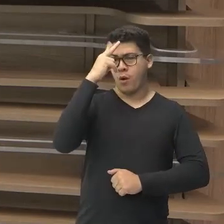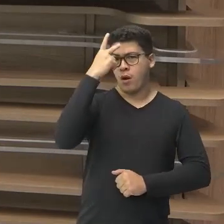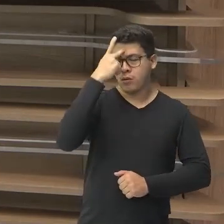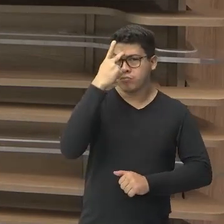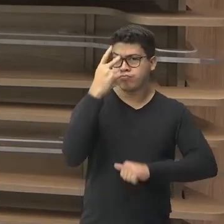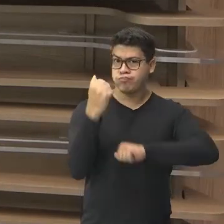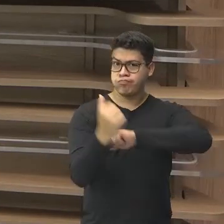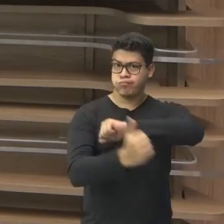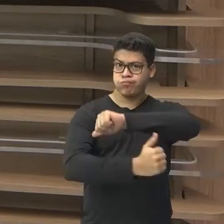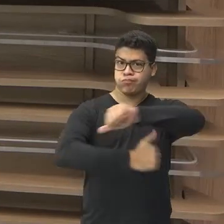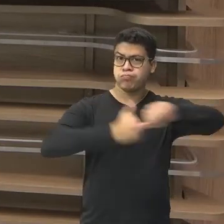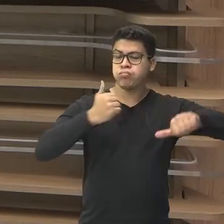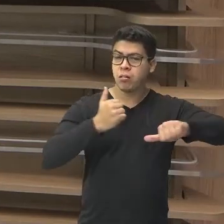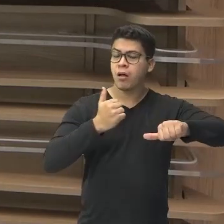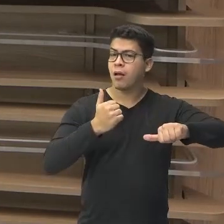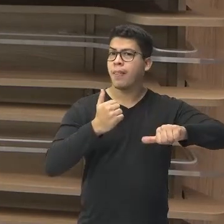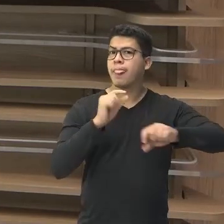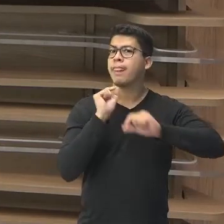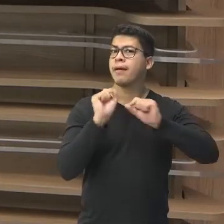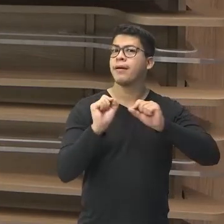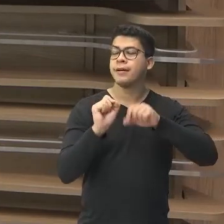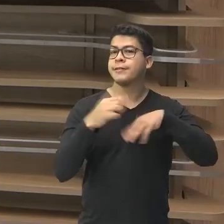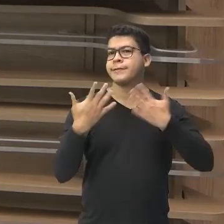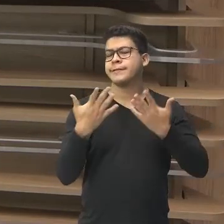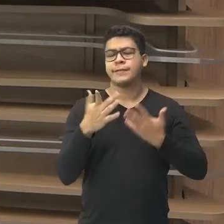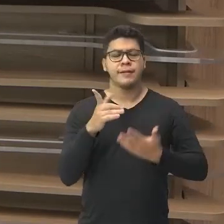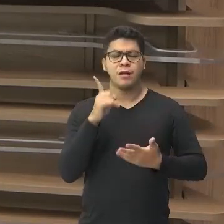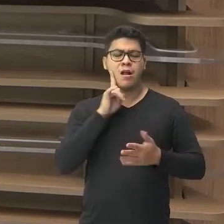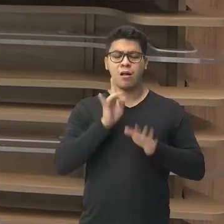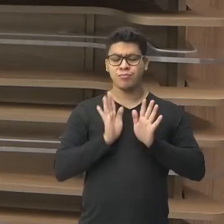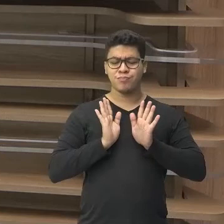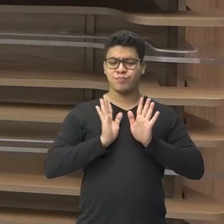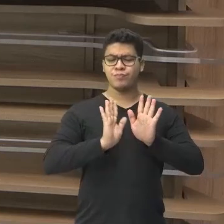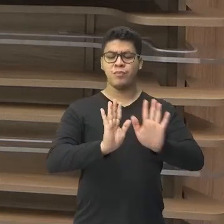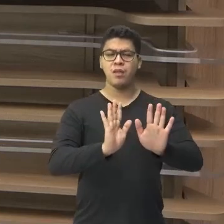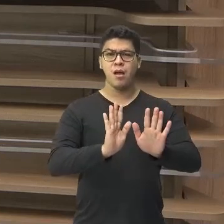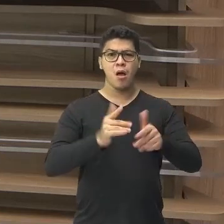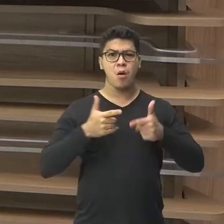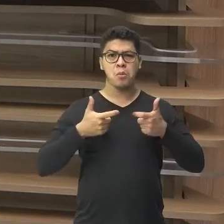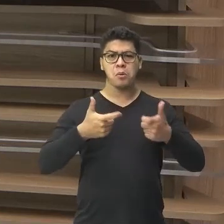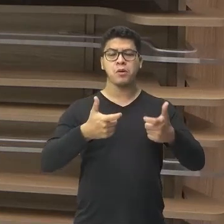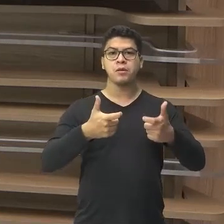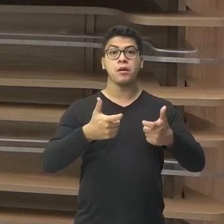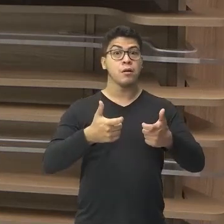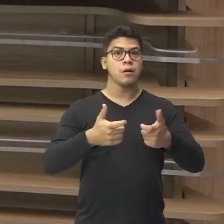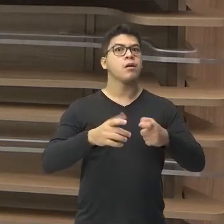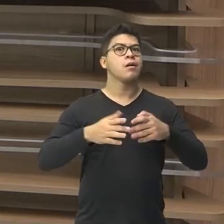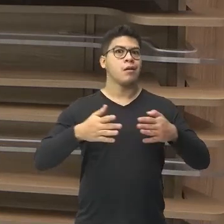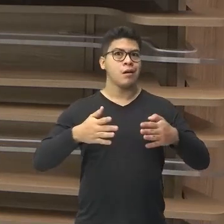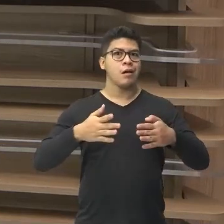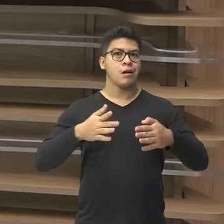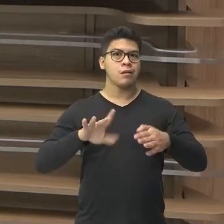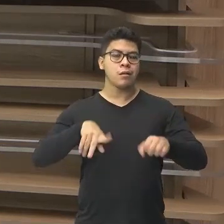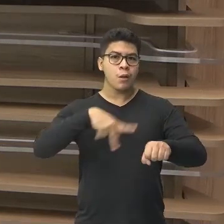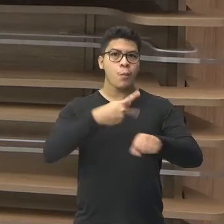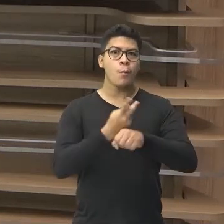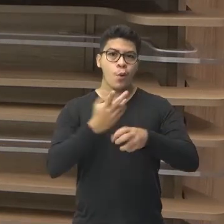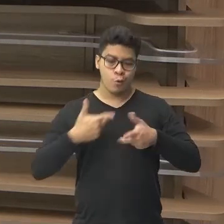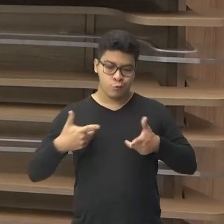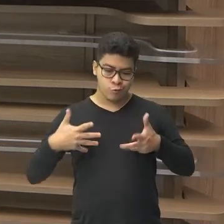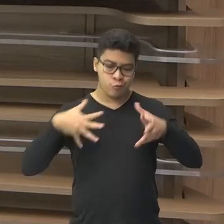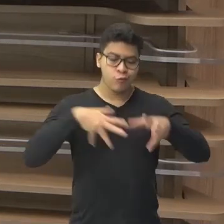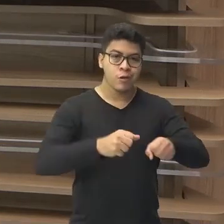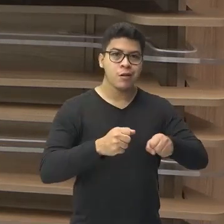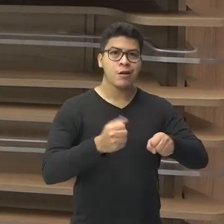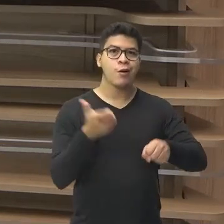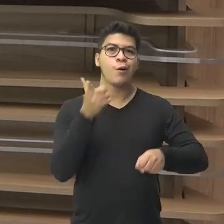até então não queriam que o país se envolvesse na guerra, mas após o ataque vão apoiar essa entrada do país na Segunda Guerra Mundial, certinho?